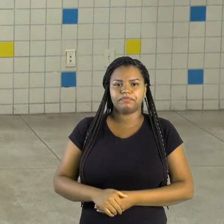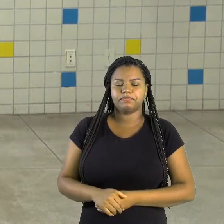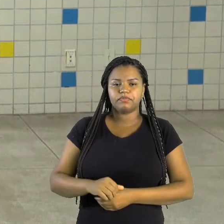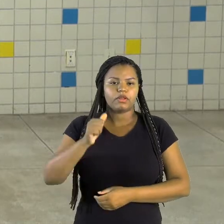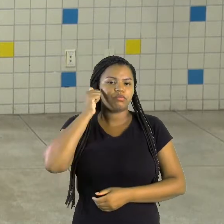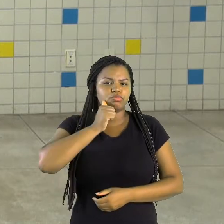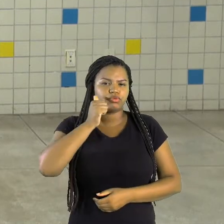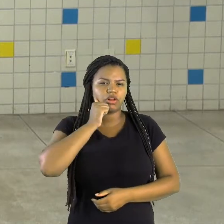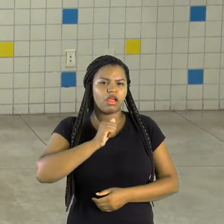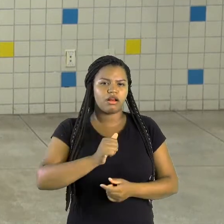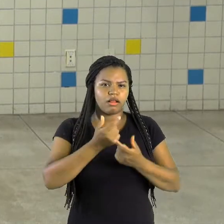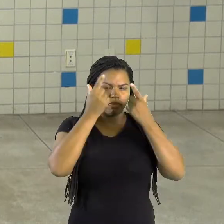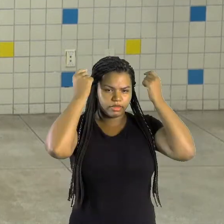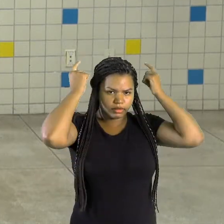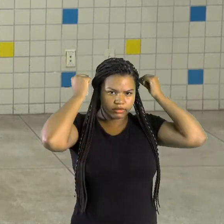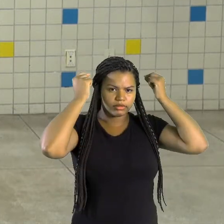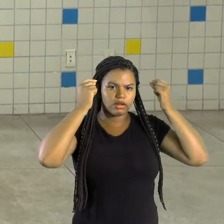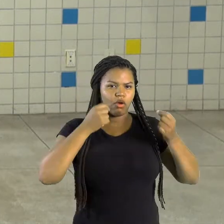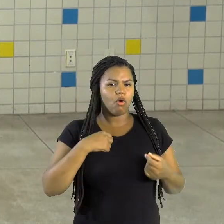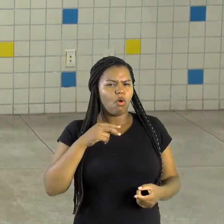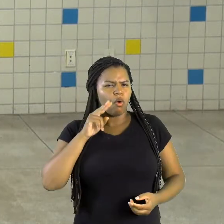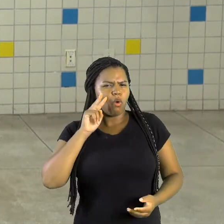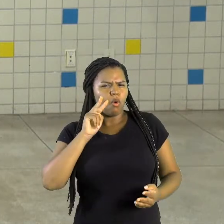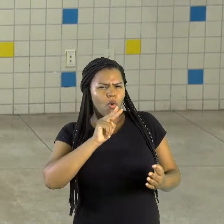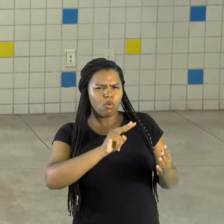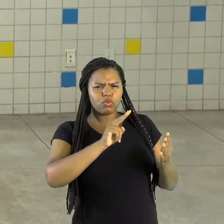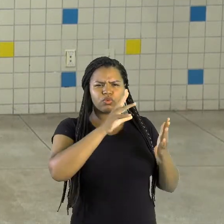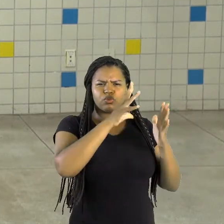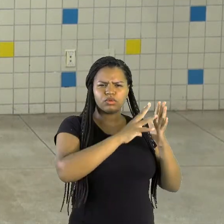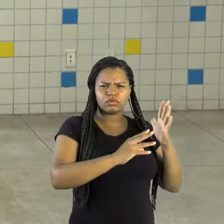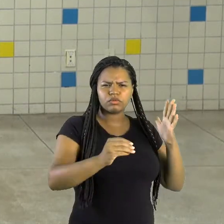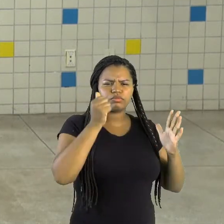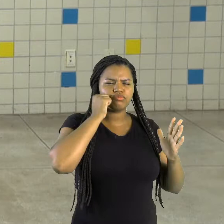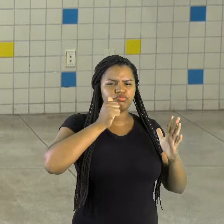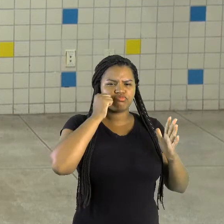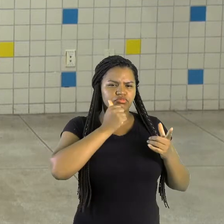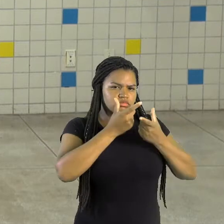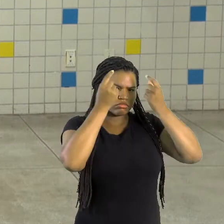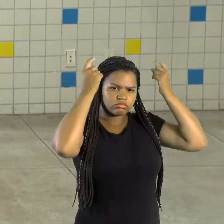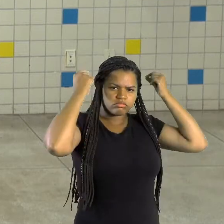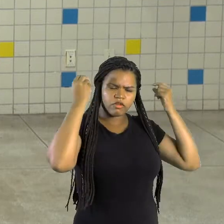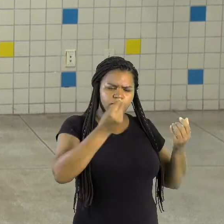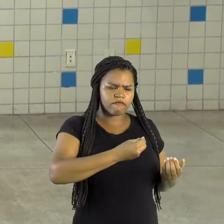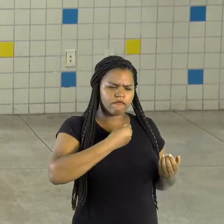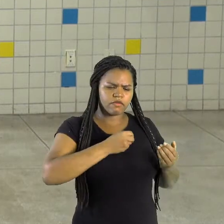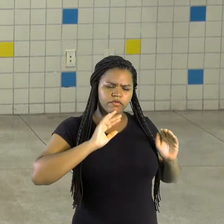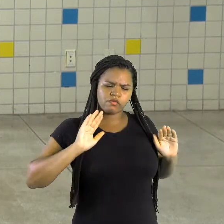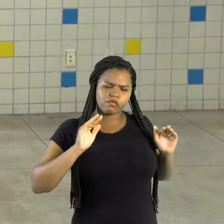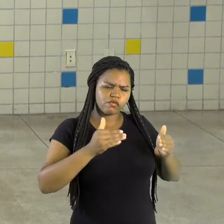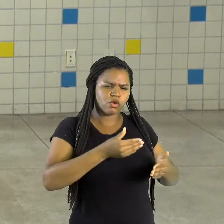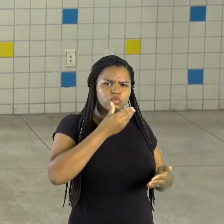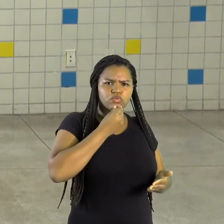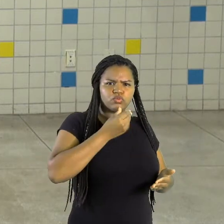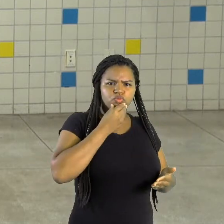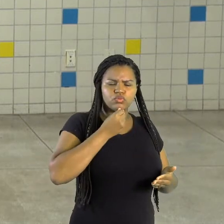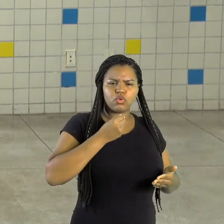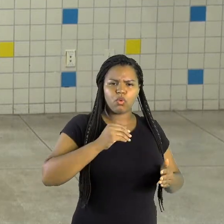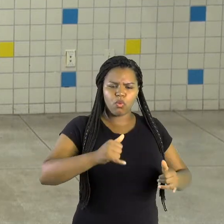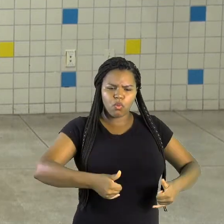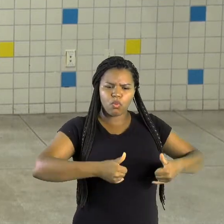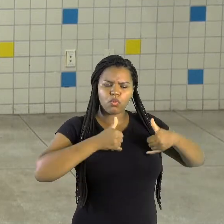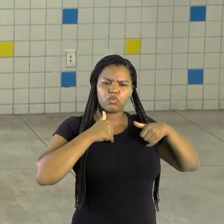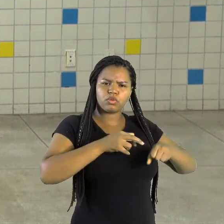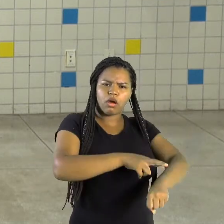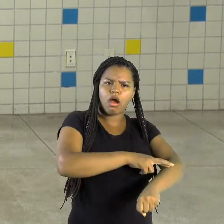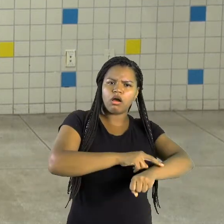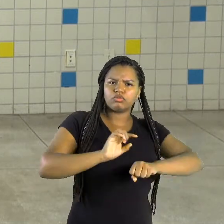exemplo daquelas mulheres de Atena, vivem para os seus maridos, orgulho e raça de Atenas. Quando amadas